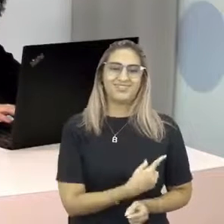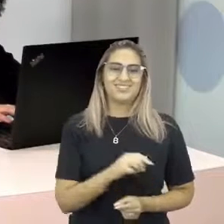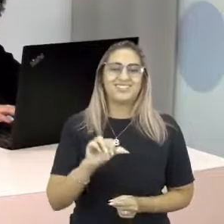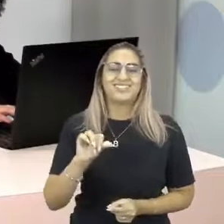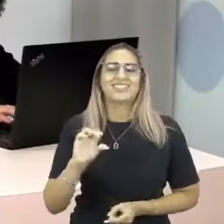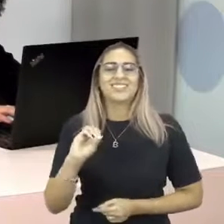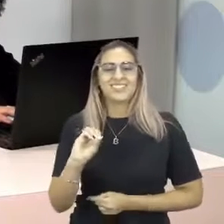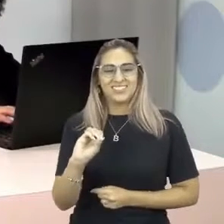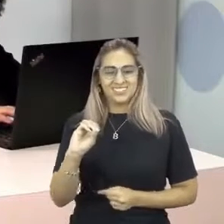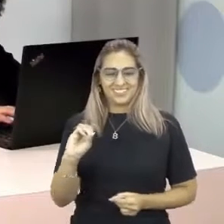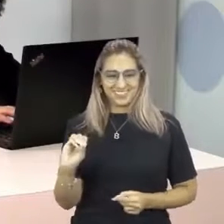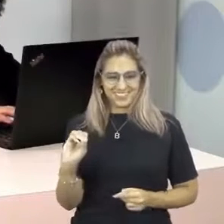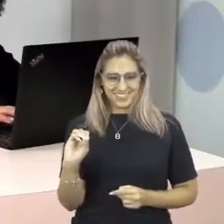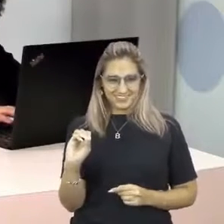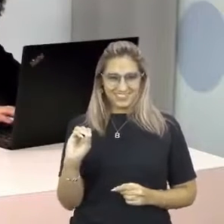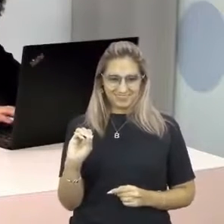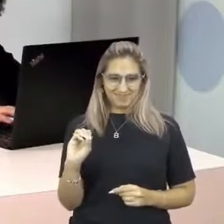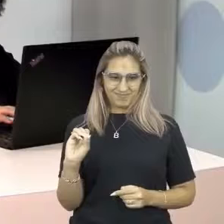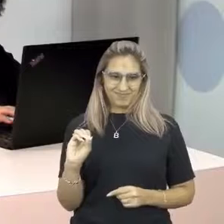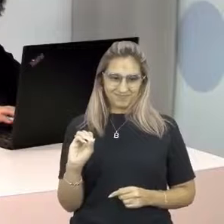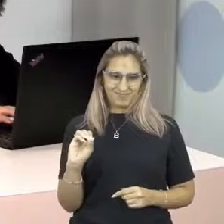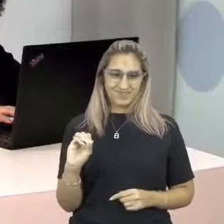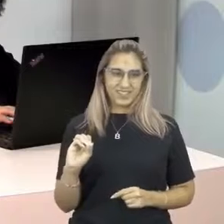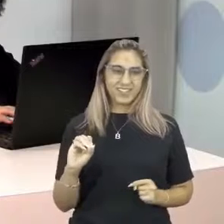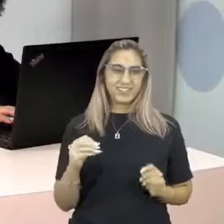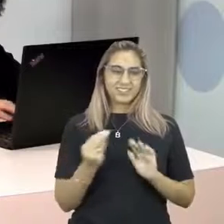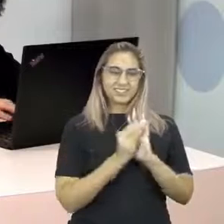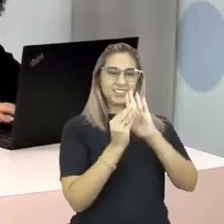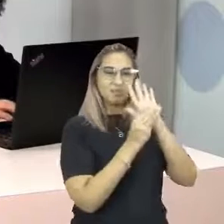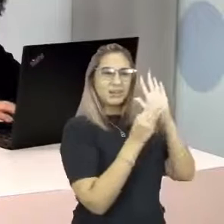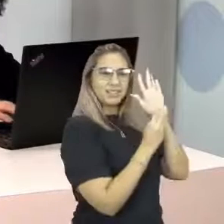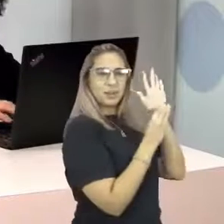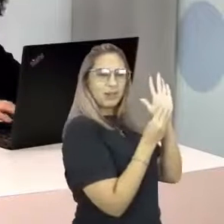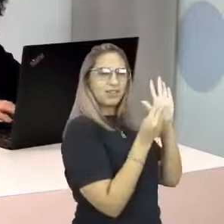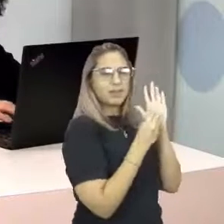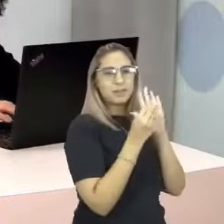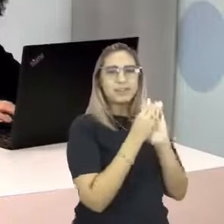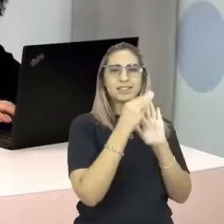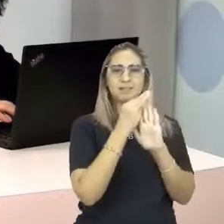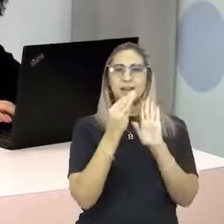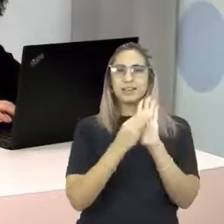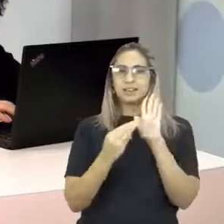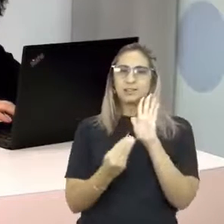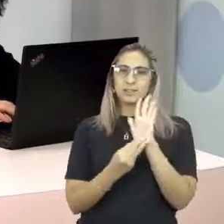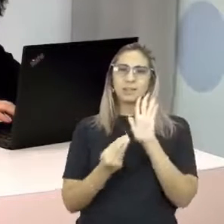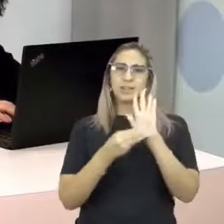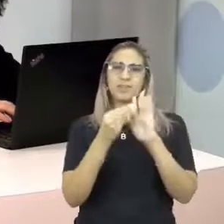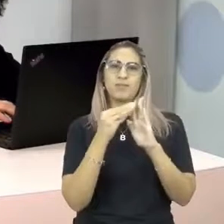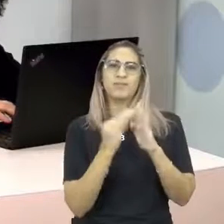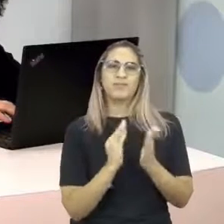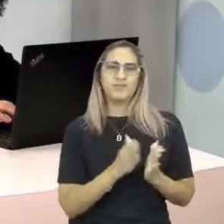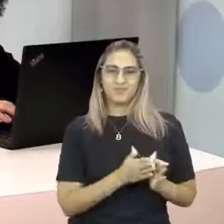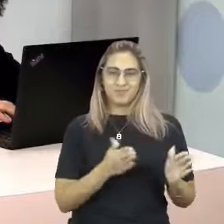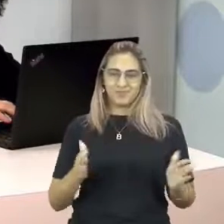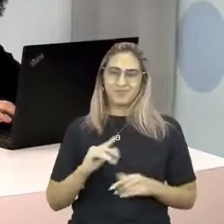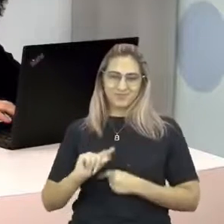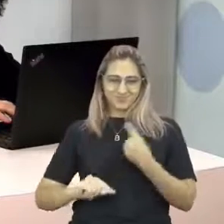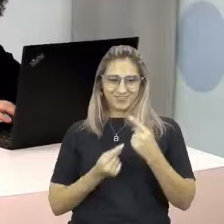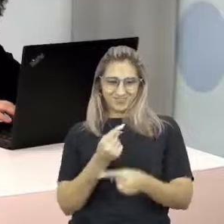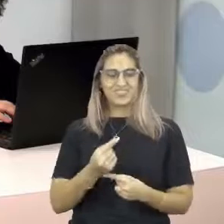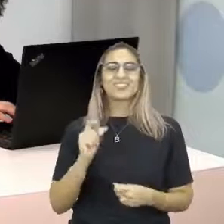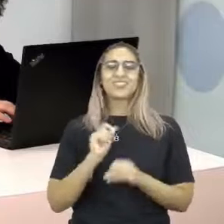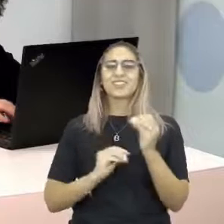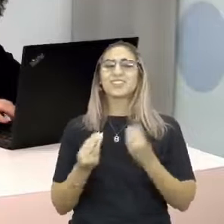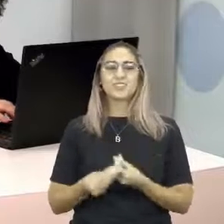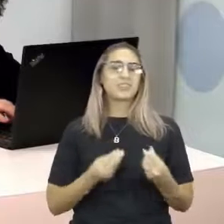pontos. E vamos utilizar os outros 10% com a experiência como docente, tá? Como que vai